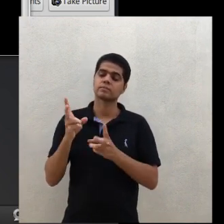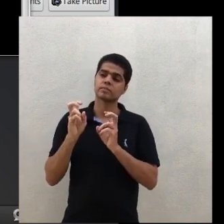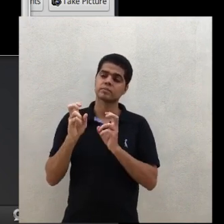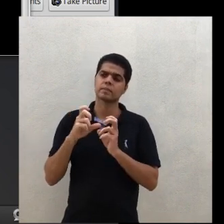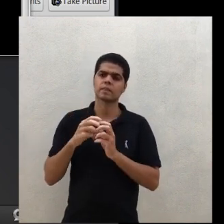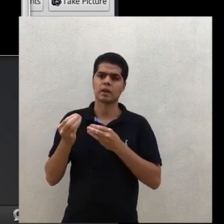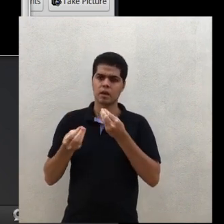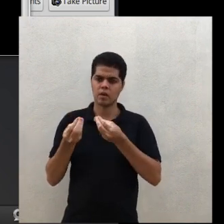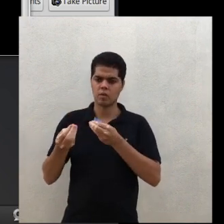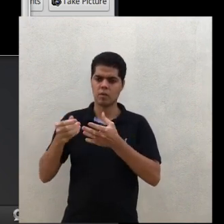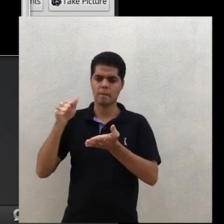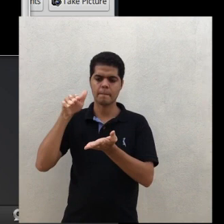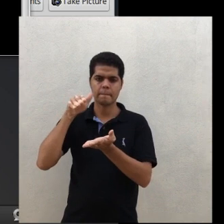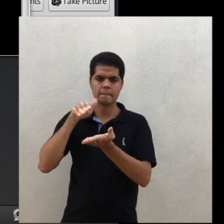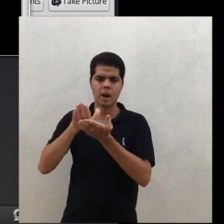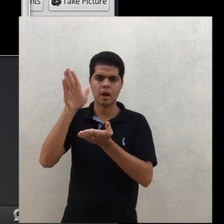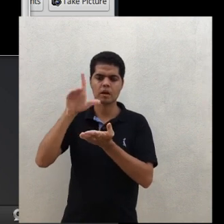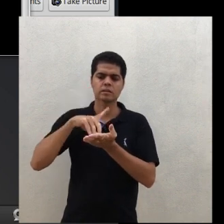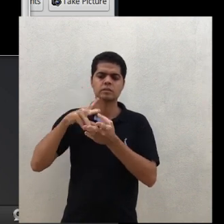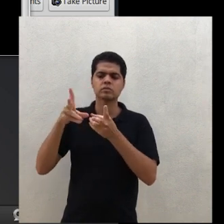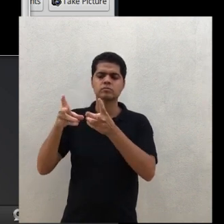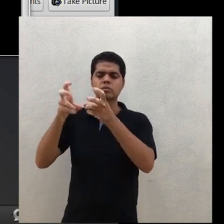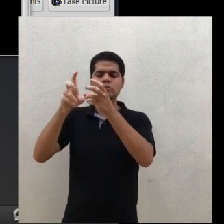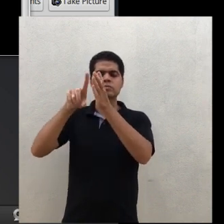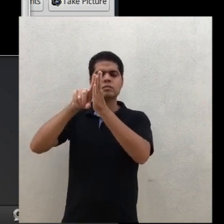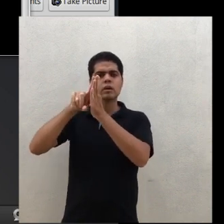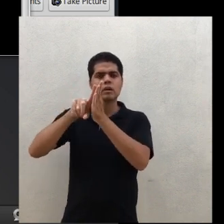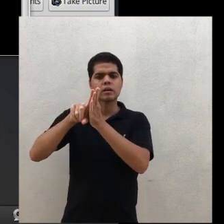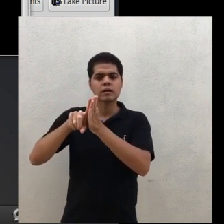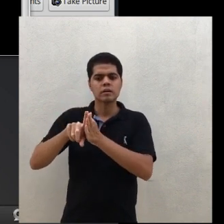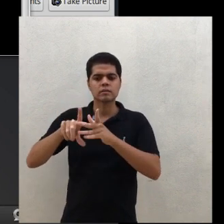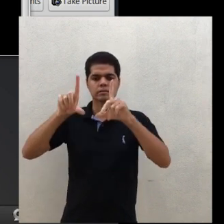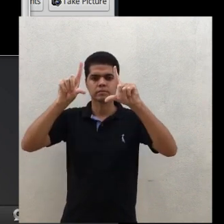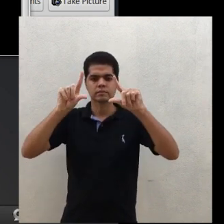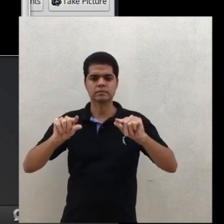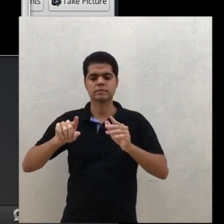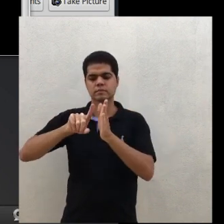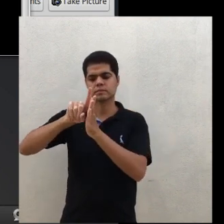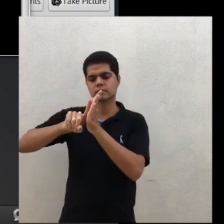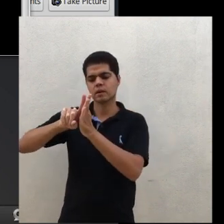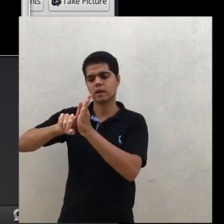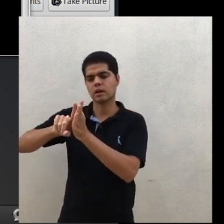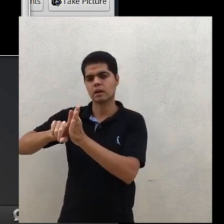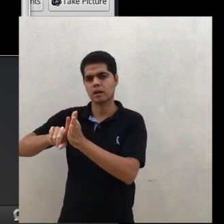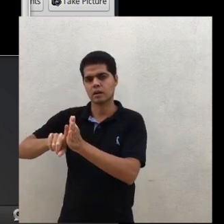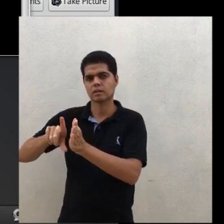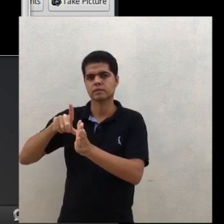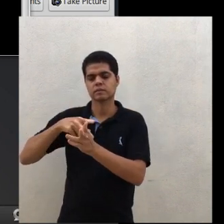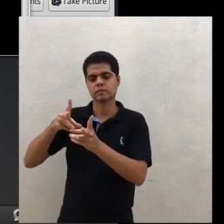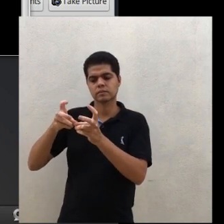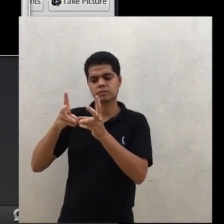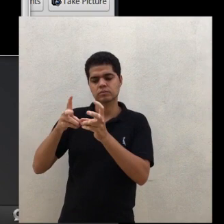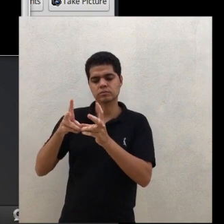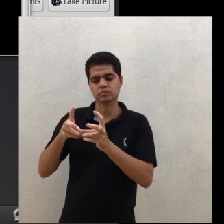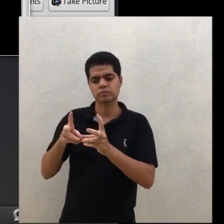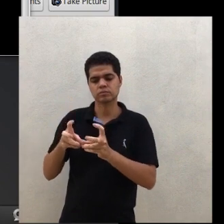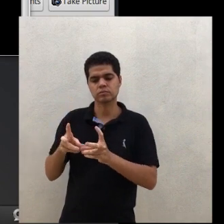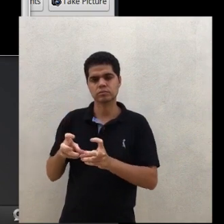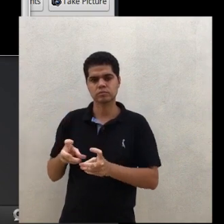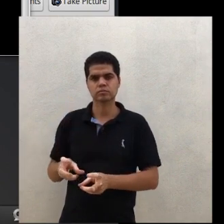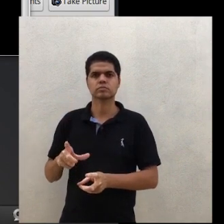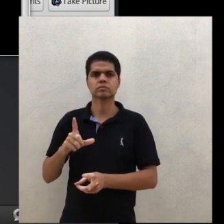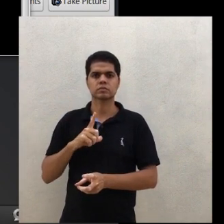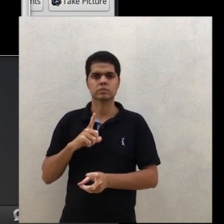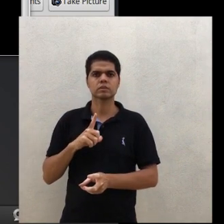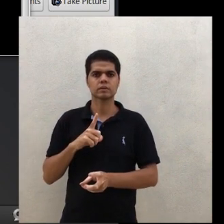minimizar aqui, ele vai analisar aquele arquivo para mim, tá? E vai falar, olha, eu tenho